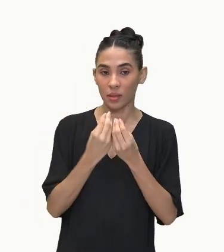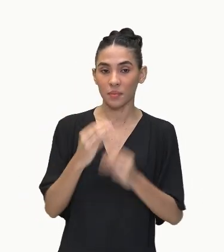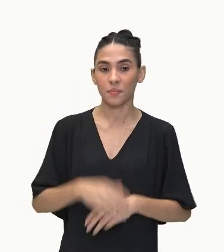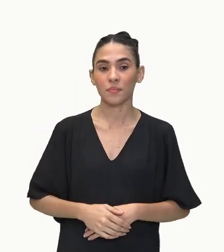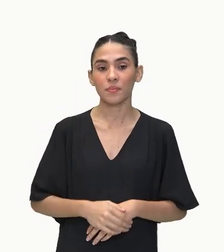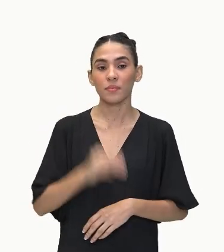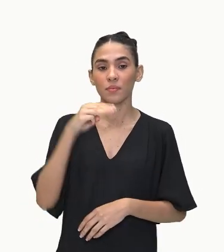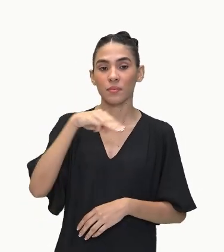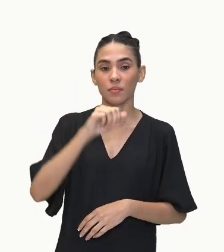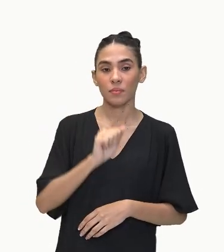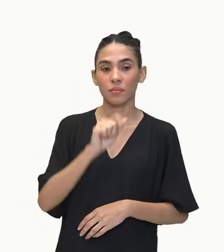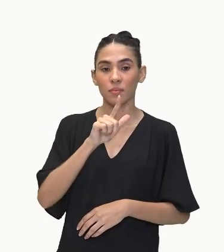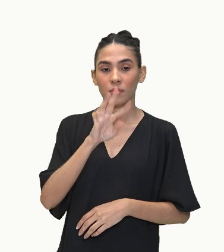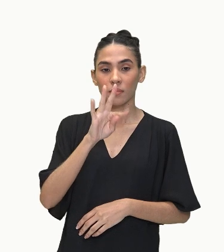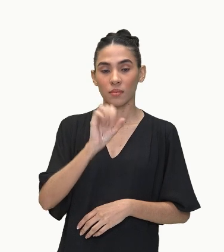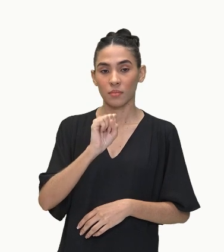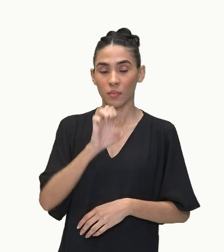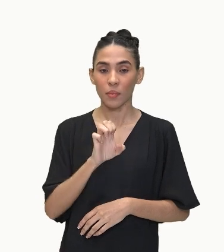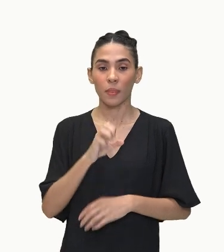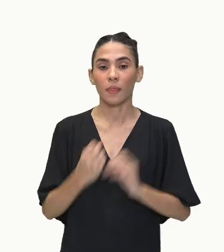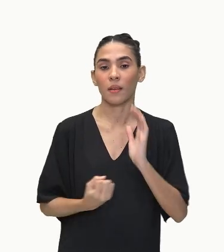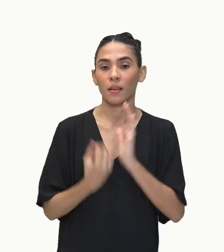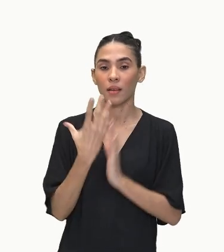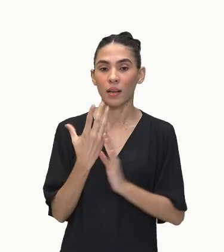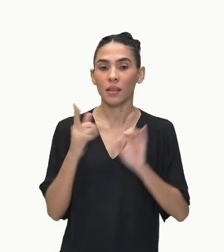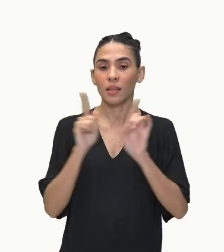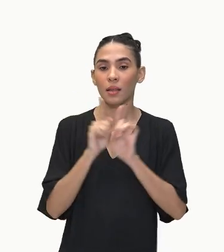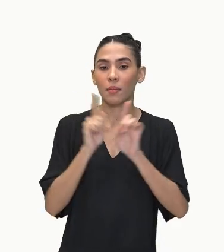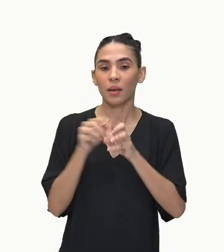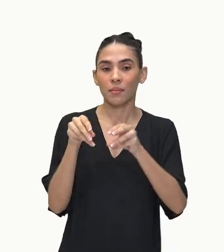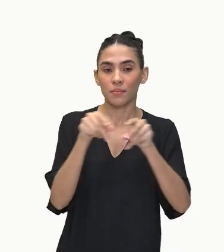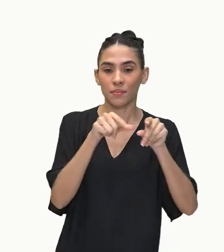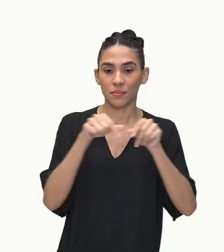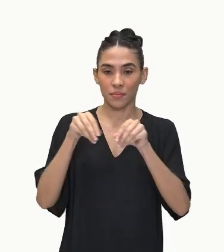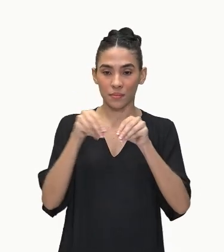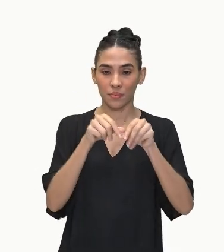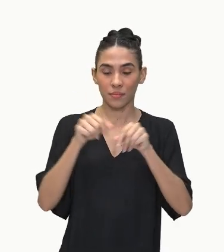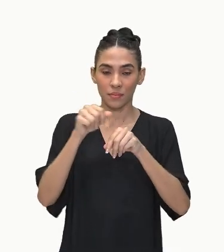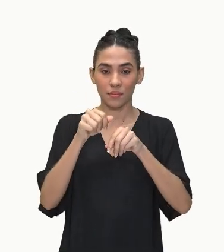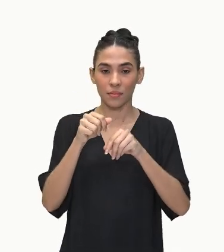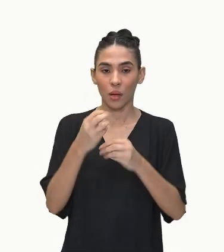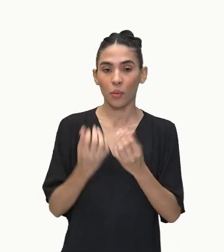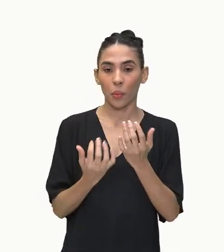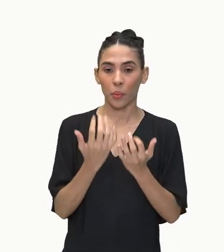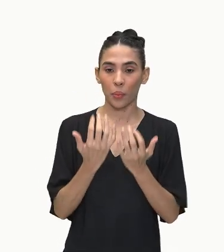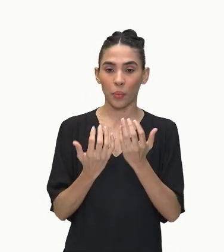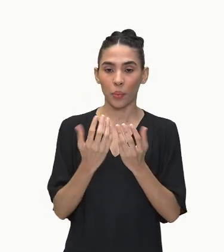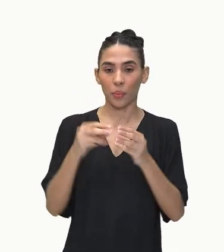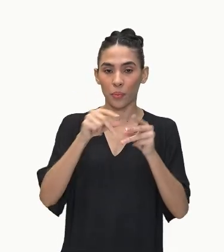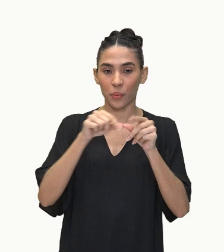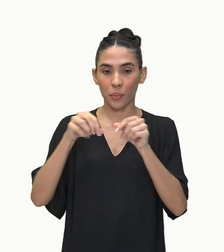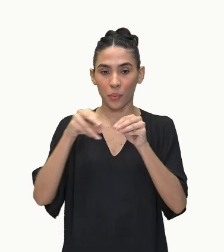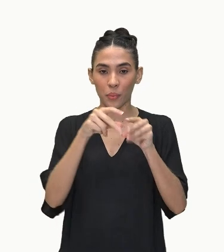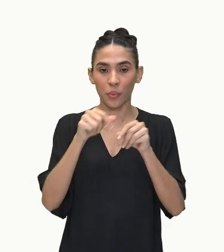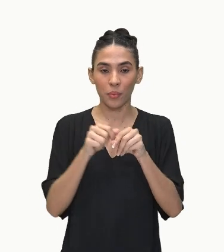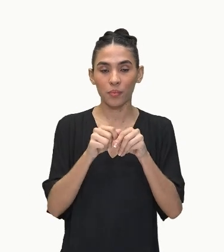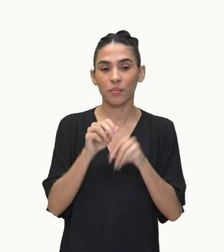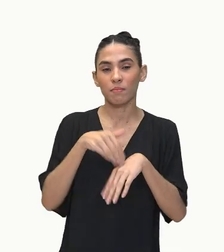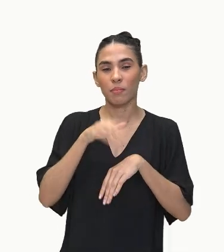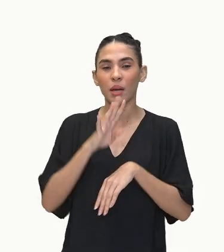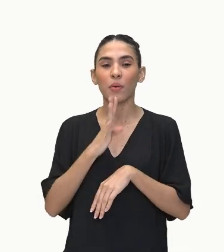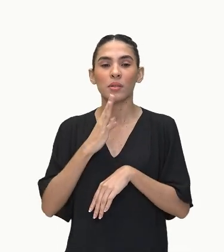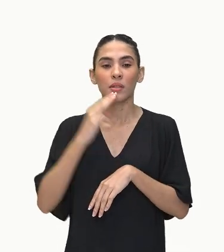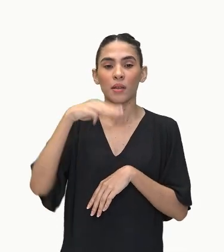a maltose. A maltose ela é produzida durante a germinação das sementes, né? Mais conhecida como um malte. E